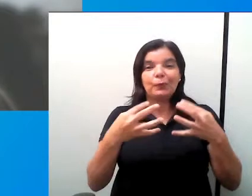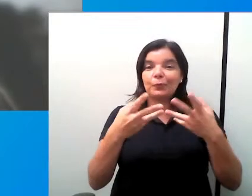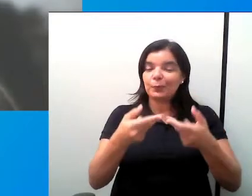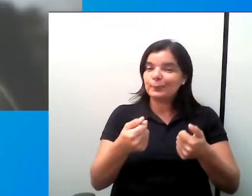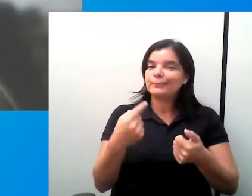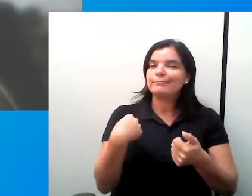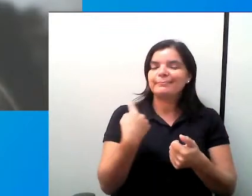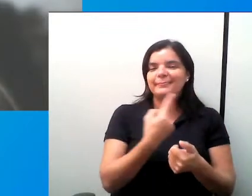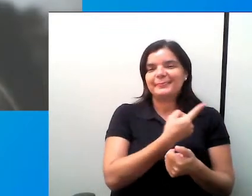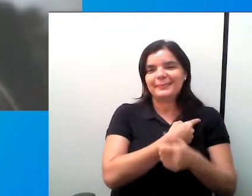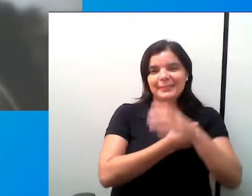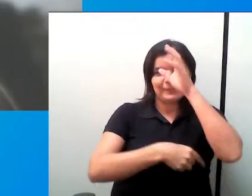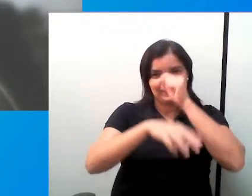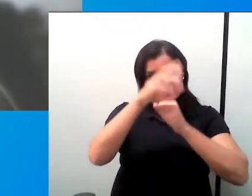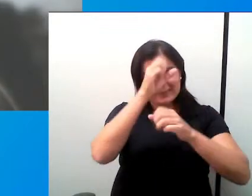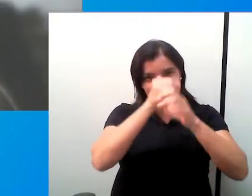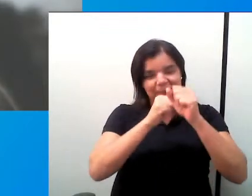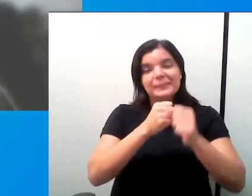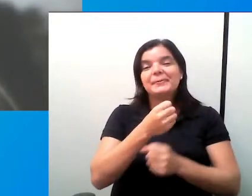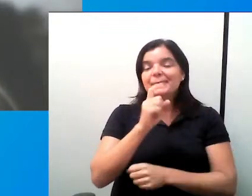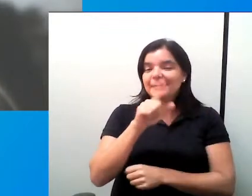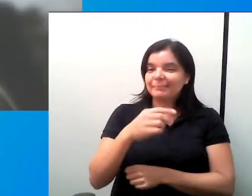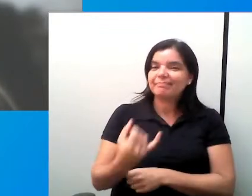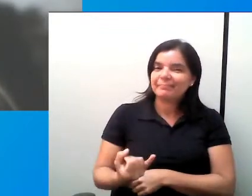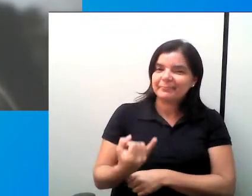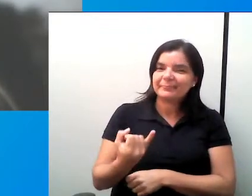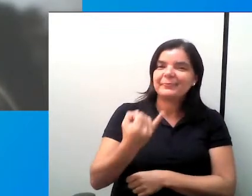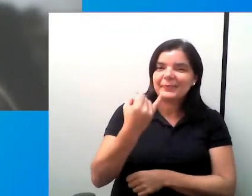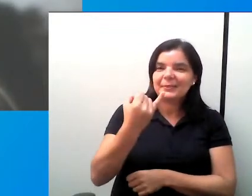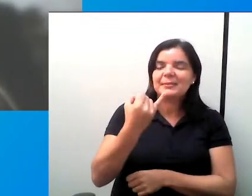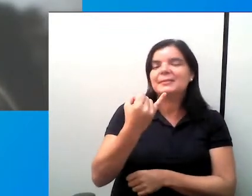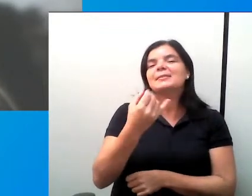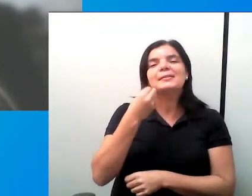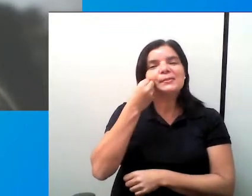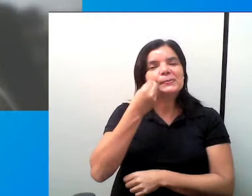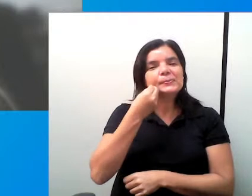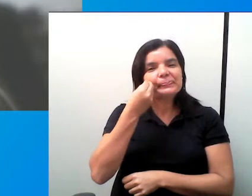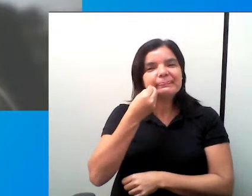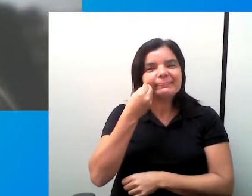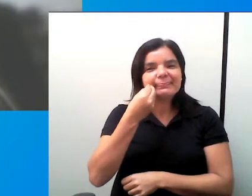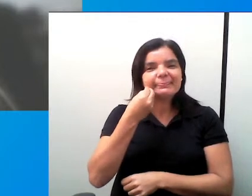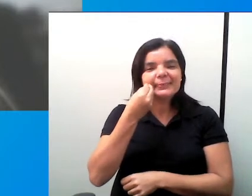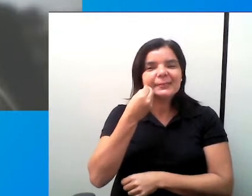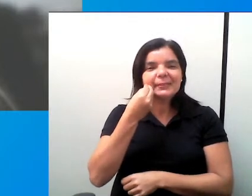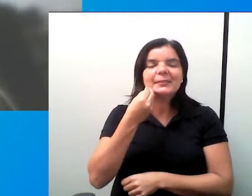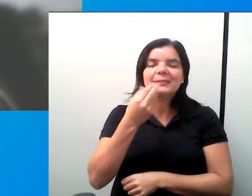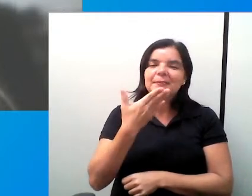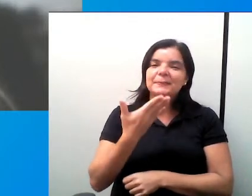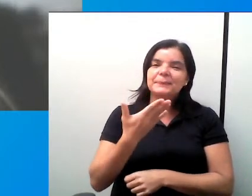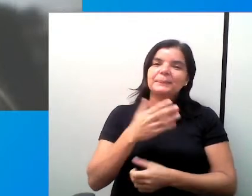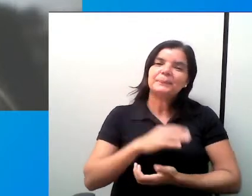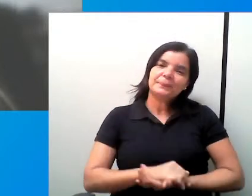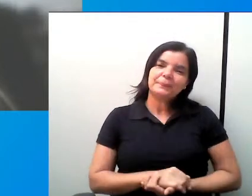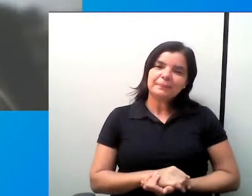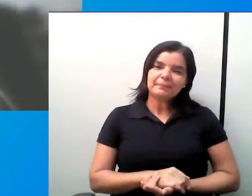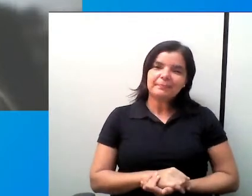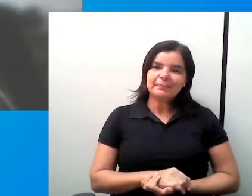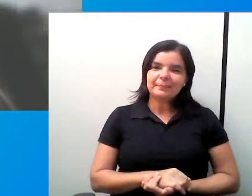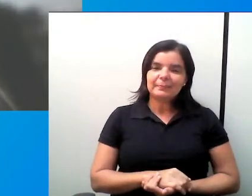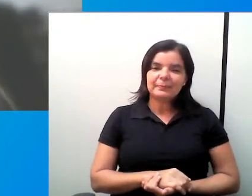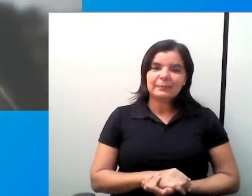aprendendo, e é muito importante ouvirmos esses relatos de experiências já consolidadas. Obrigada,